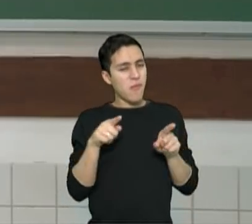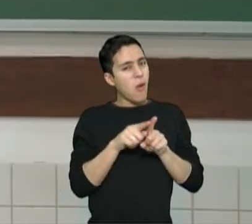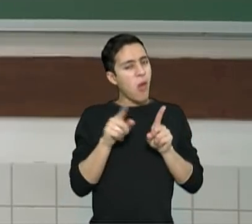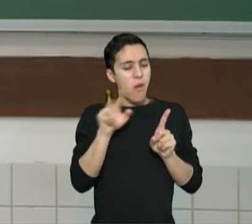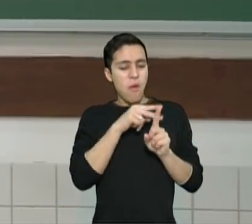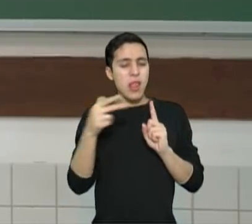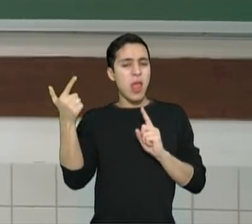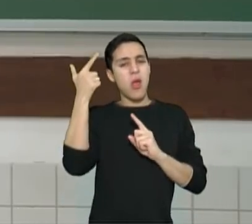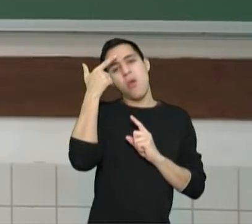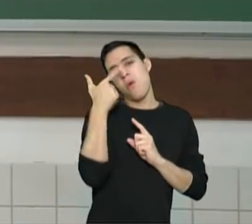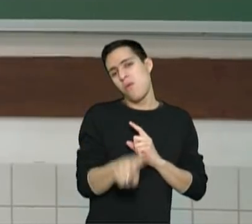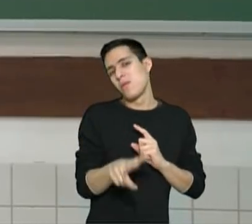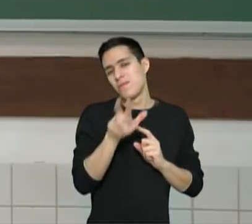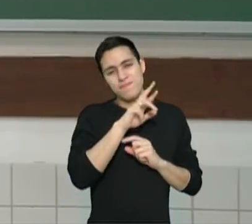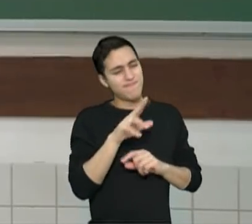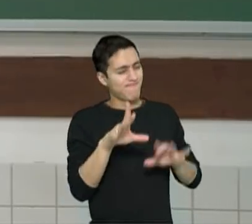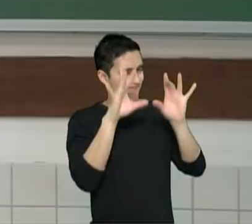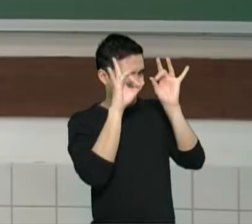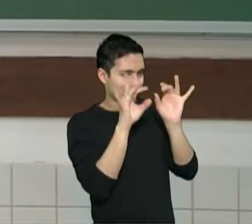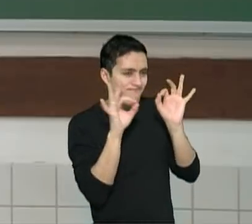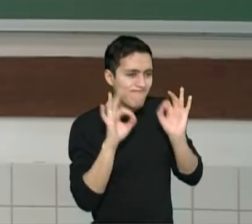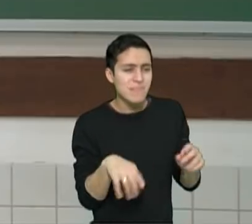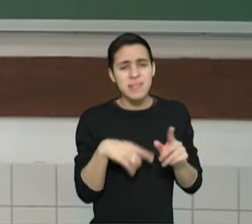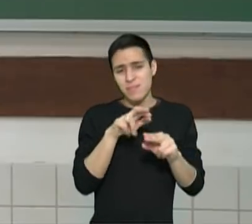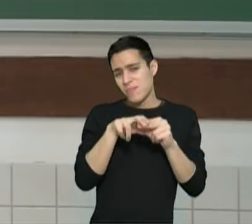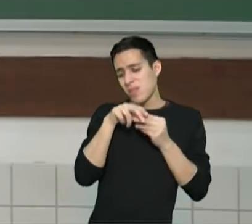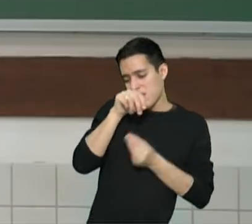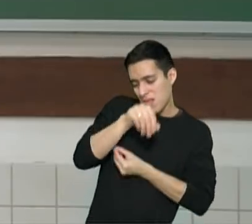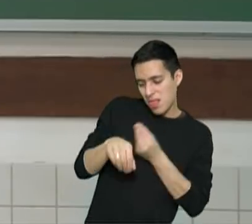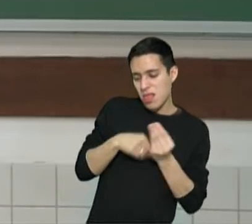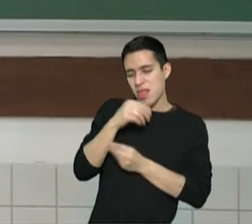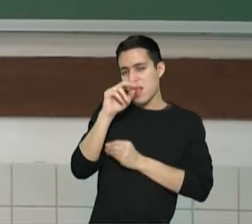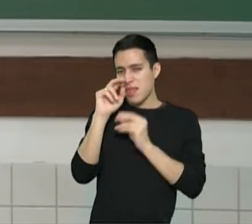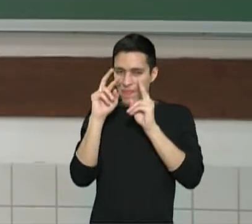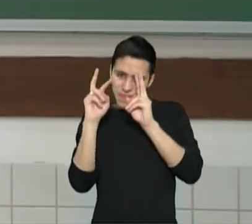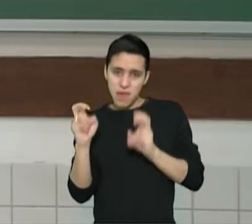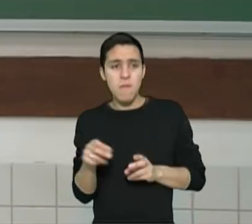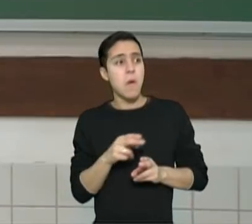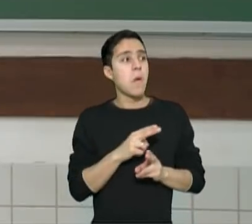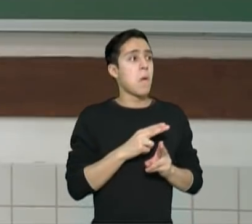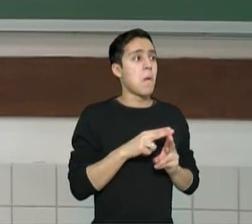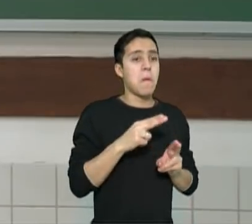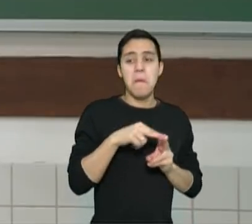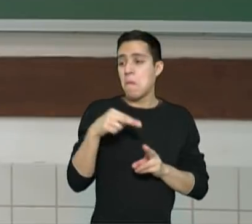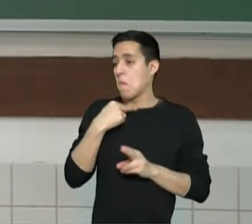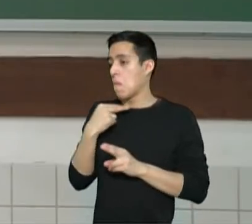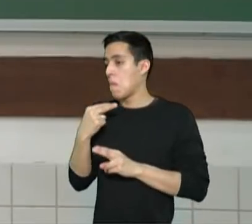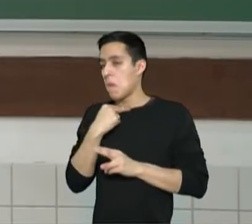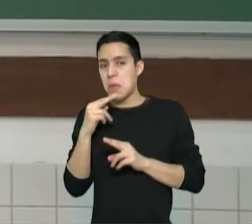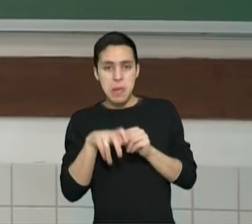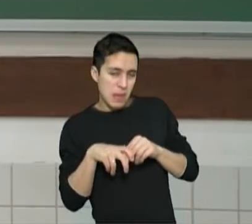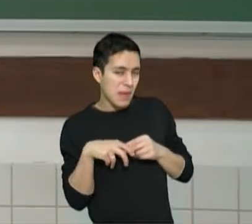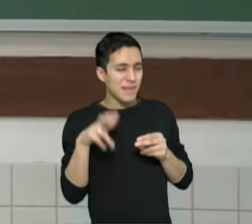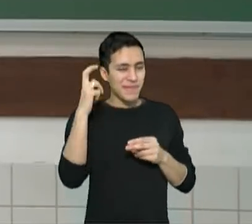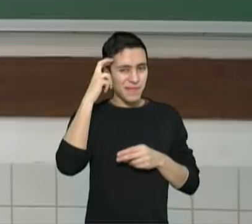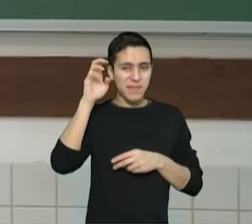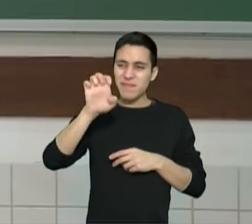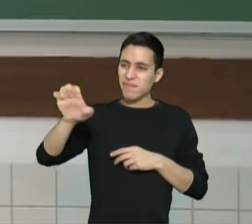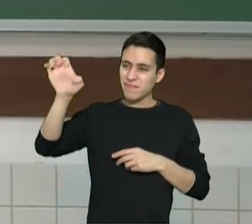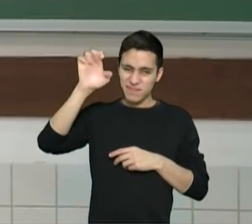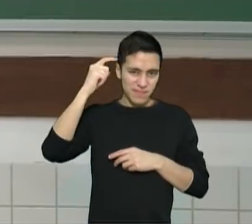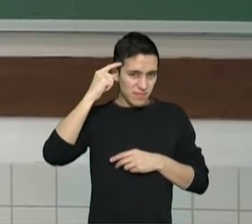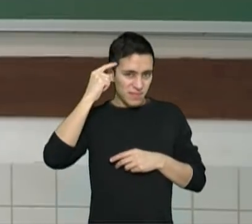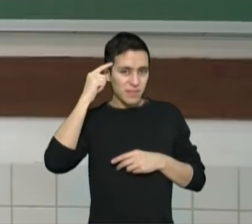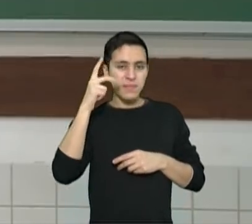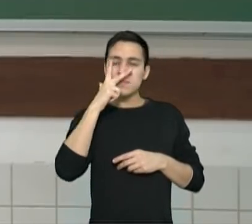não vai retratar exatamente o que ele está vendo, porque tem também as questões dos pudores, né? Então ele vai retratar a maneira